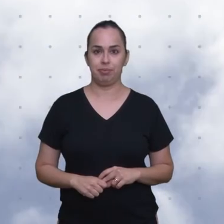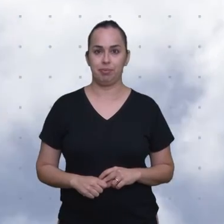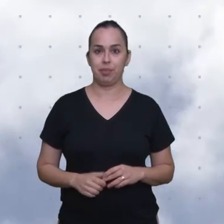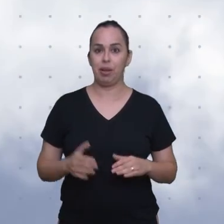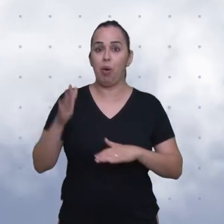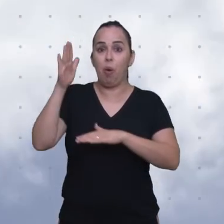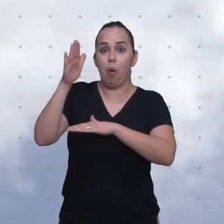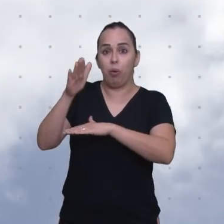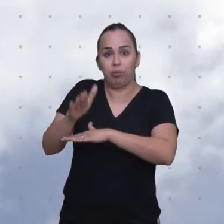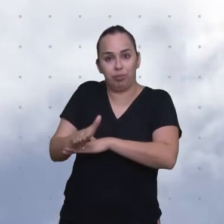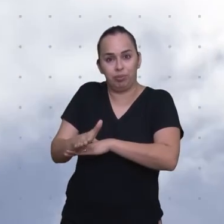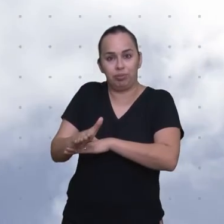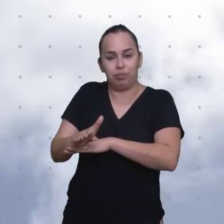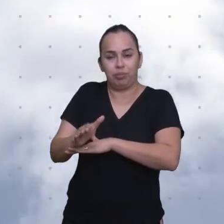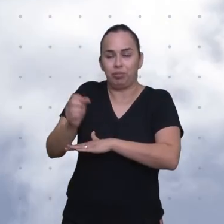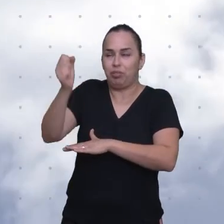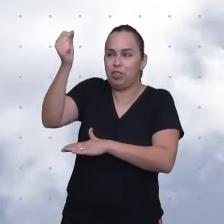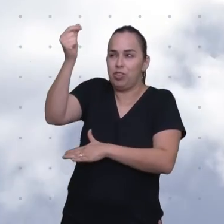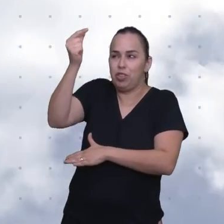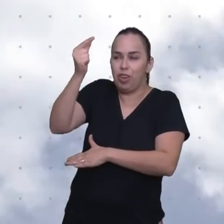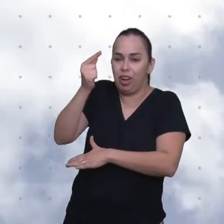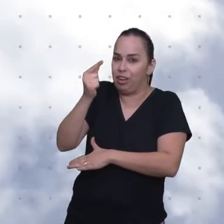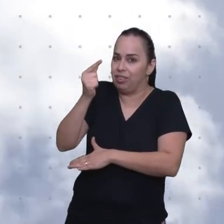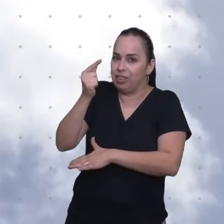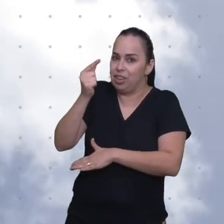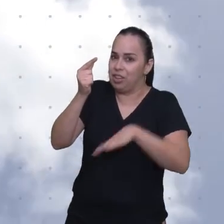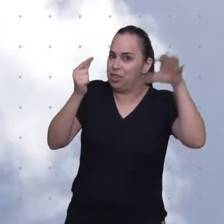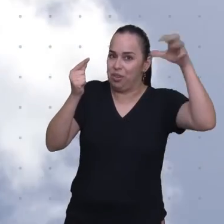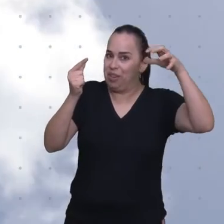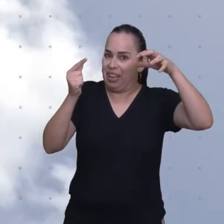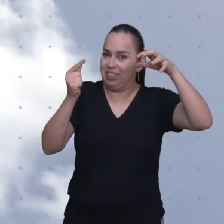A tarde desta terça é de muito sol e não